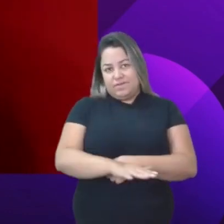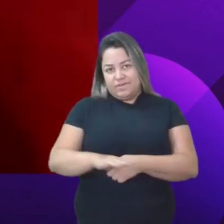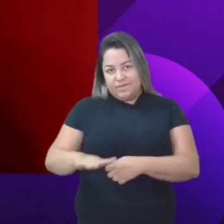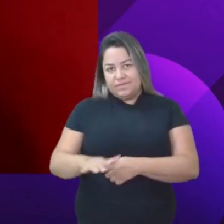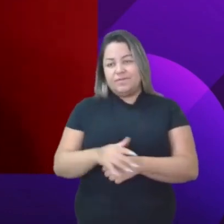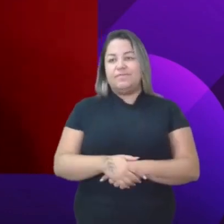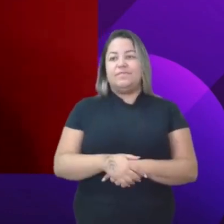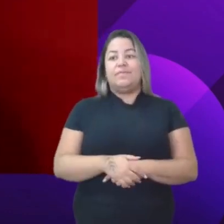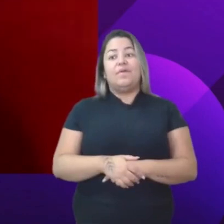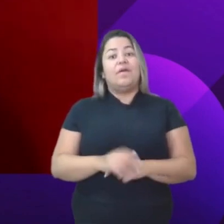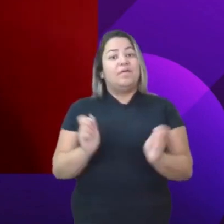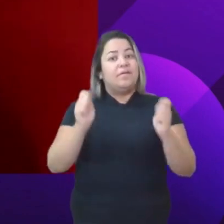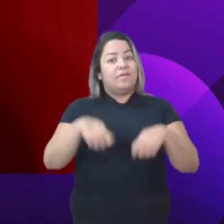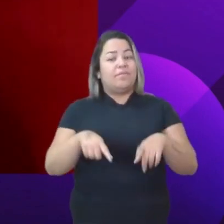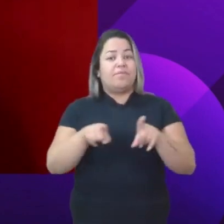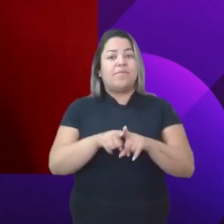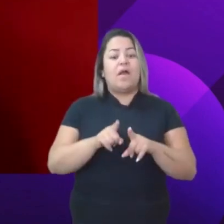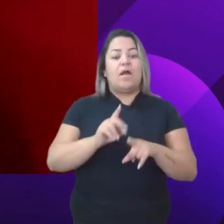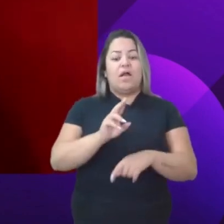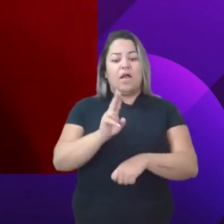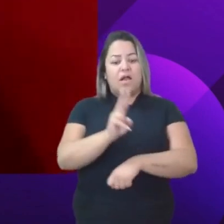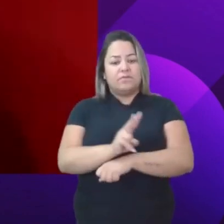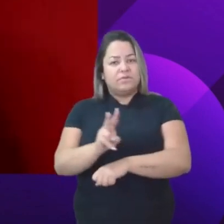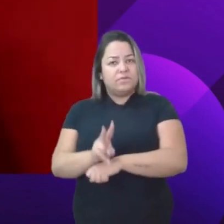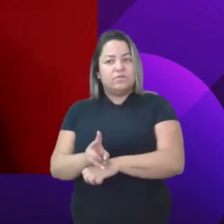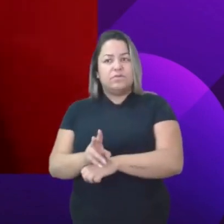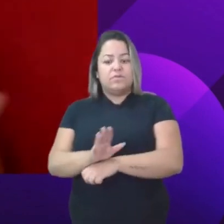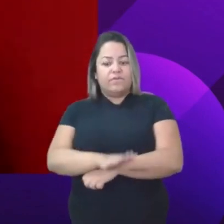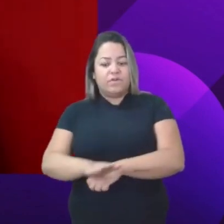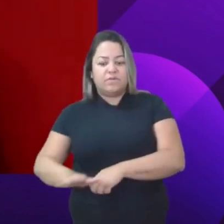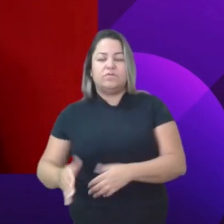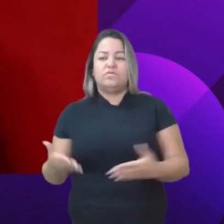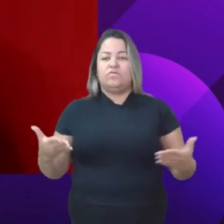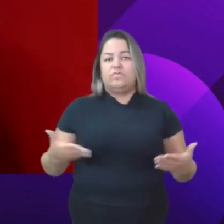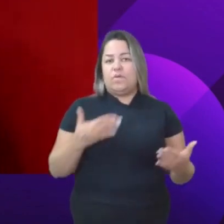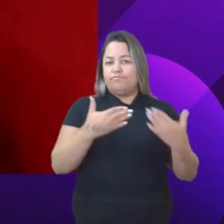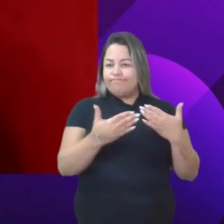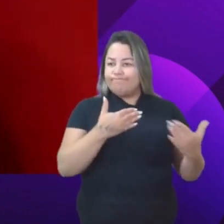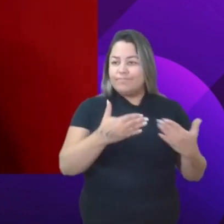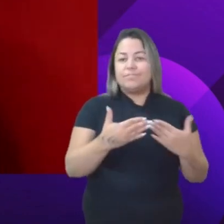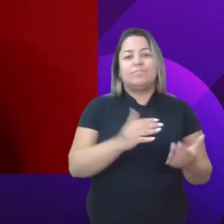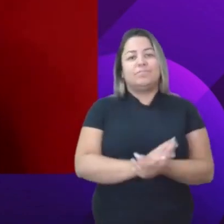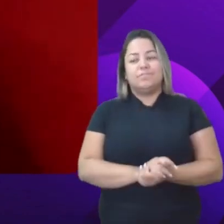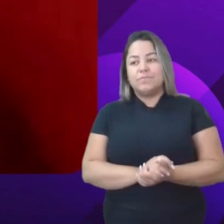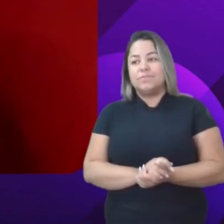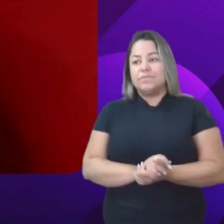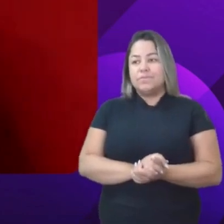é necessário proteger a infância, que hoje, no nosso caso, nós vamos conversar um pouco. E nós